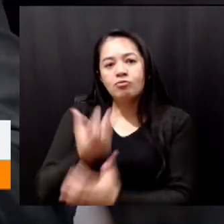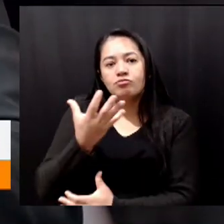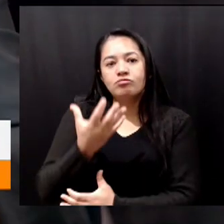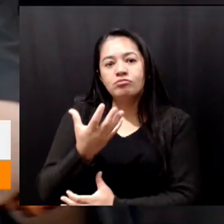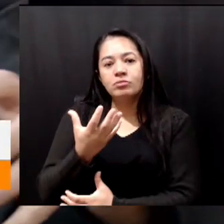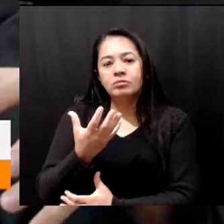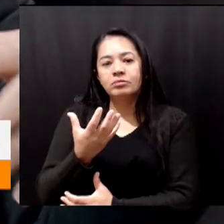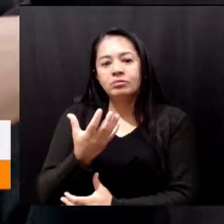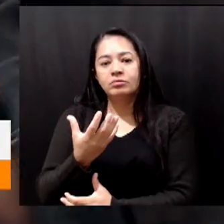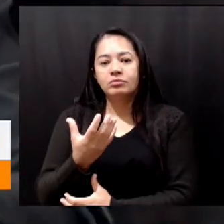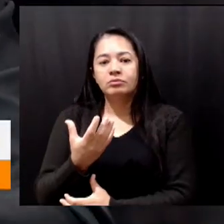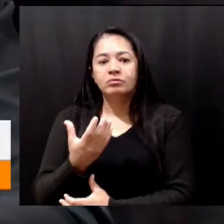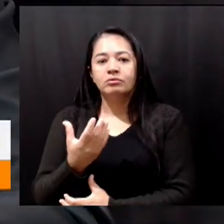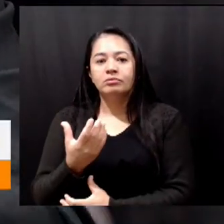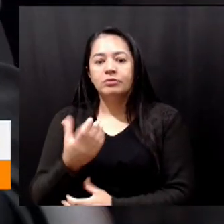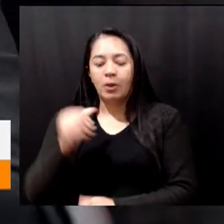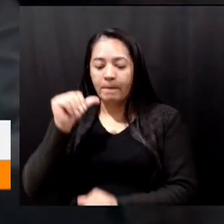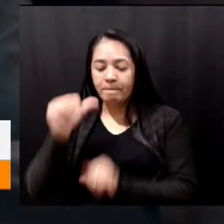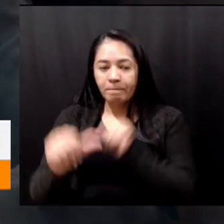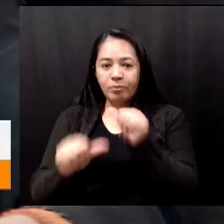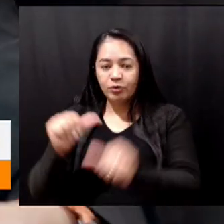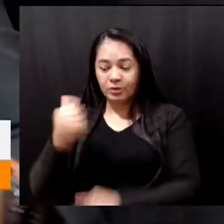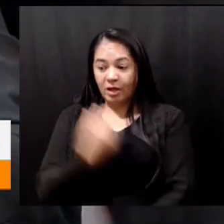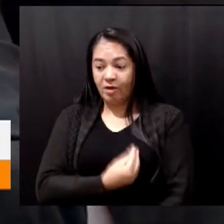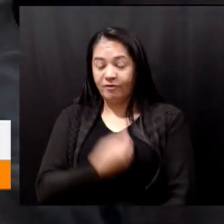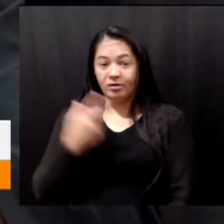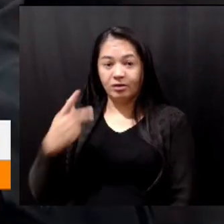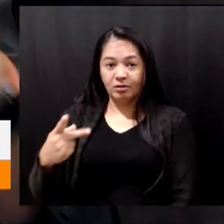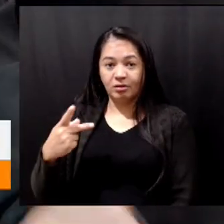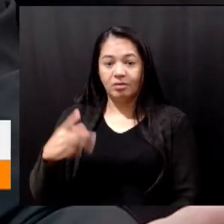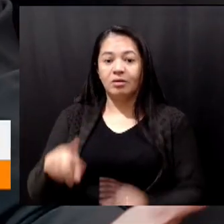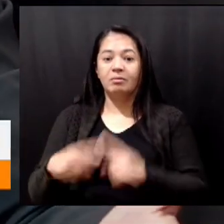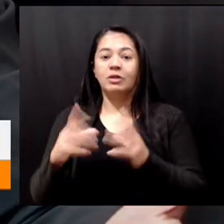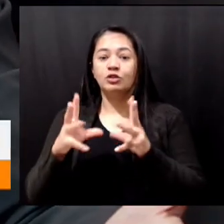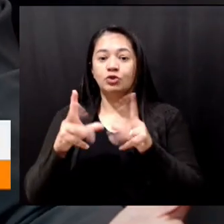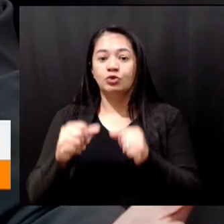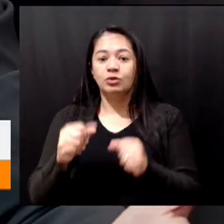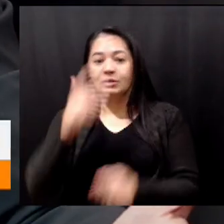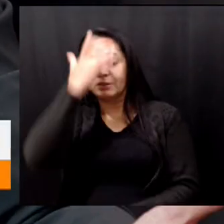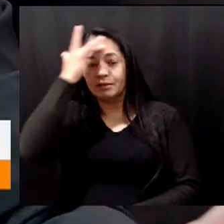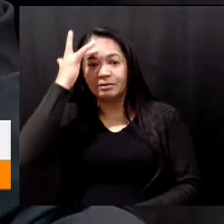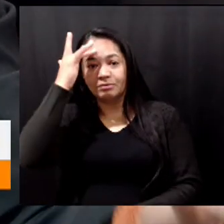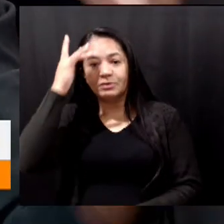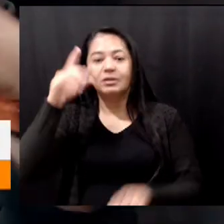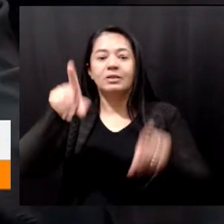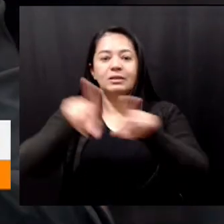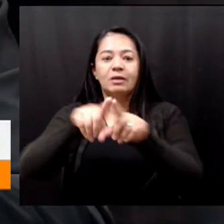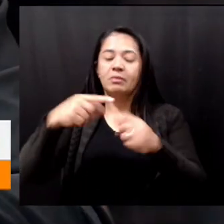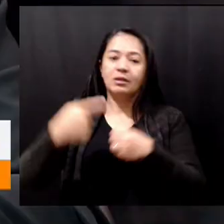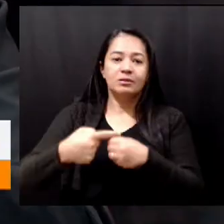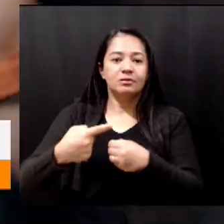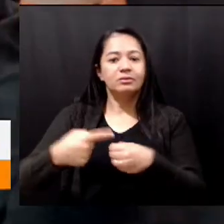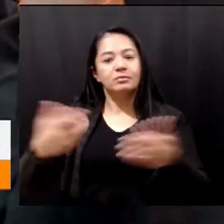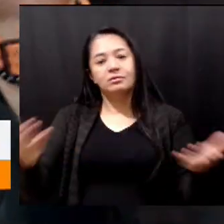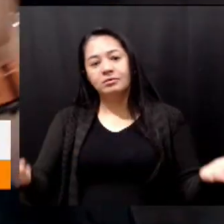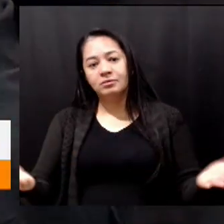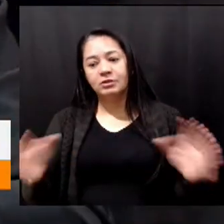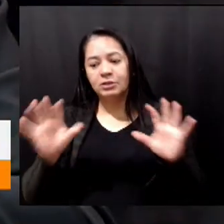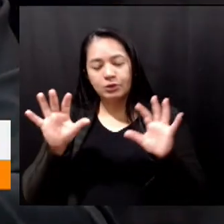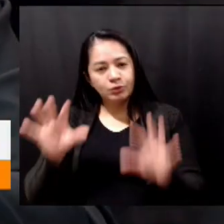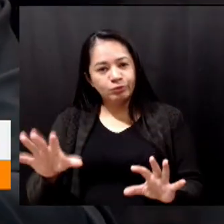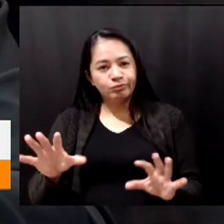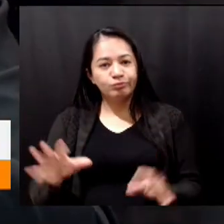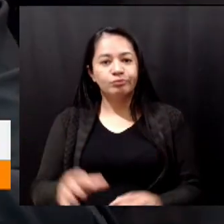que muda não só a vida dele, né, Uhum. como de todo mundo em volta e da cidade também. Isso Exato. traz uma mudança